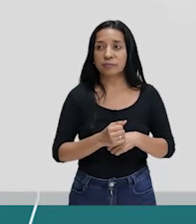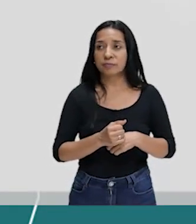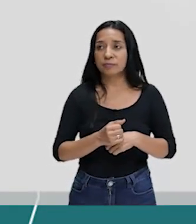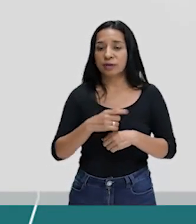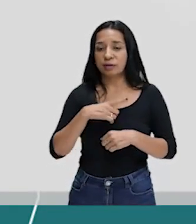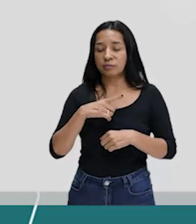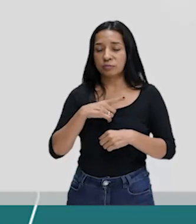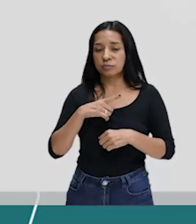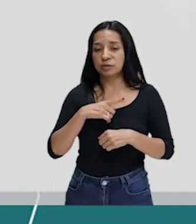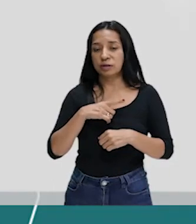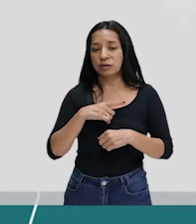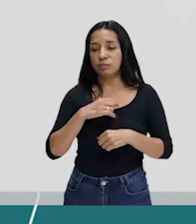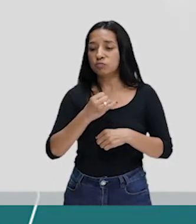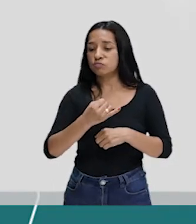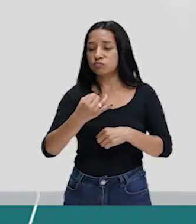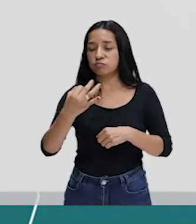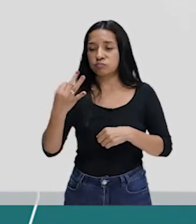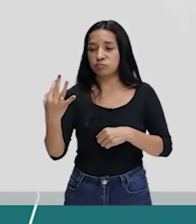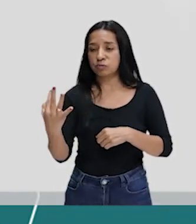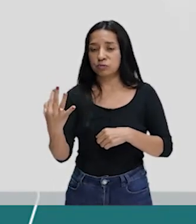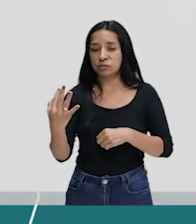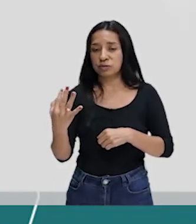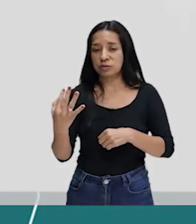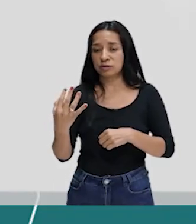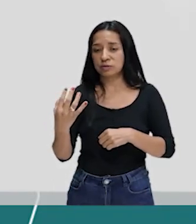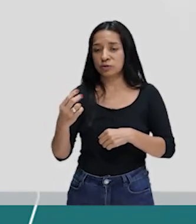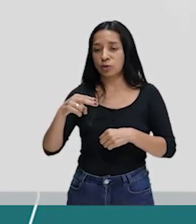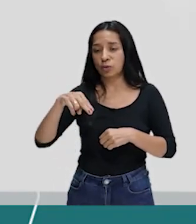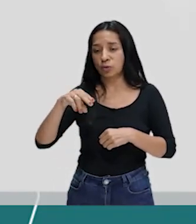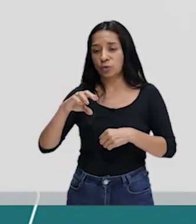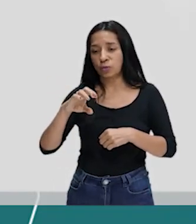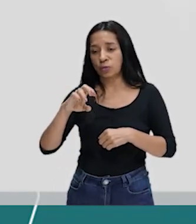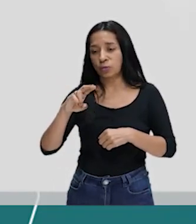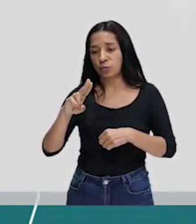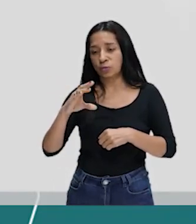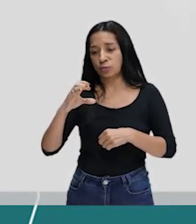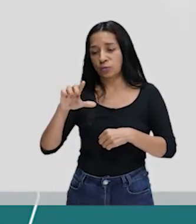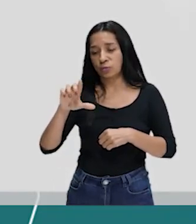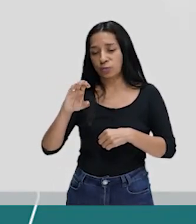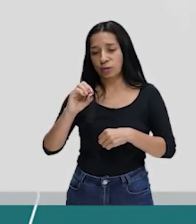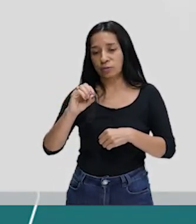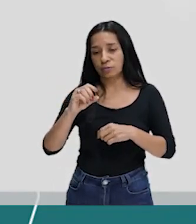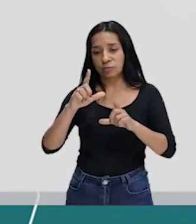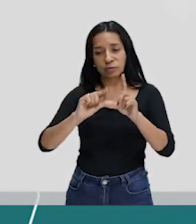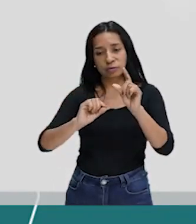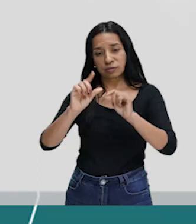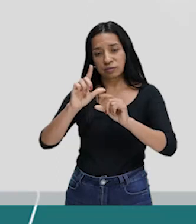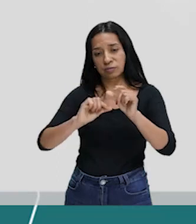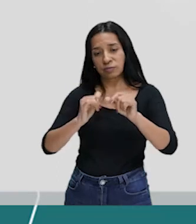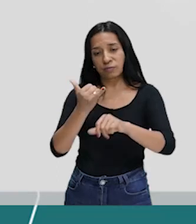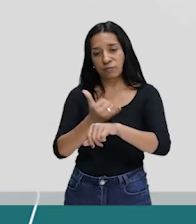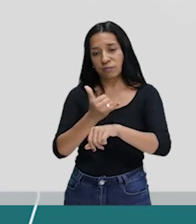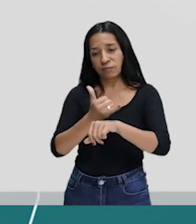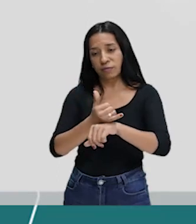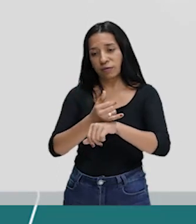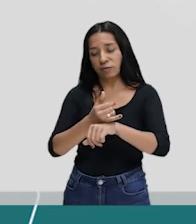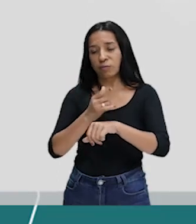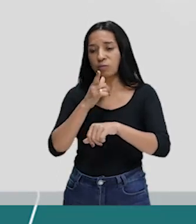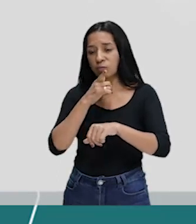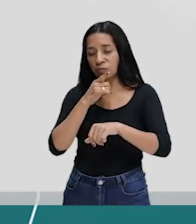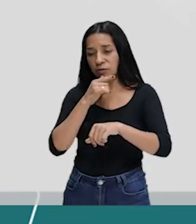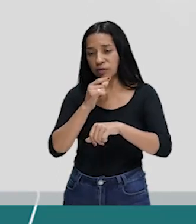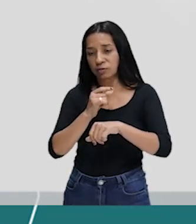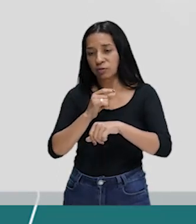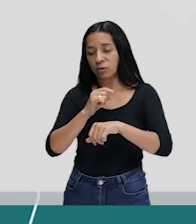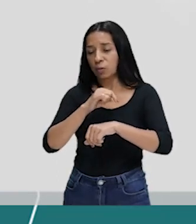Nós temos uma grande quantidade, né, do núcleo, né, das estrelas de ferro líquido, certo? Então,